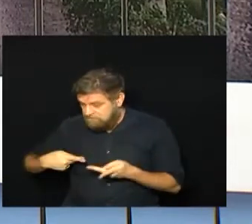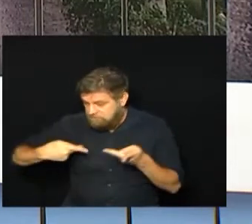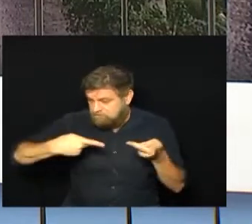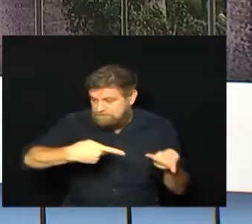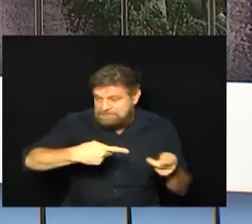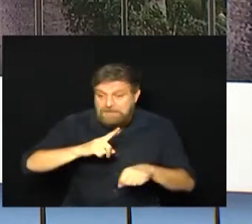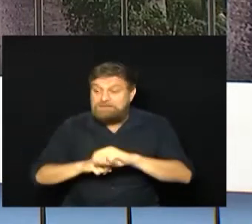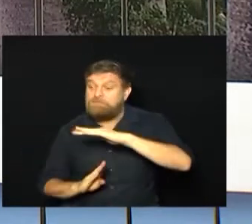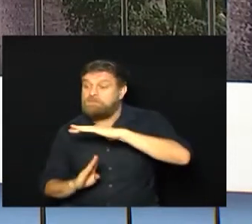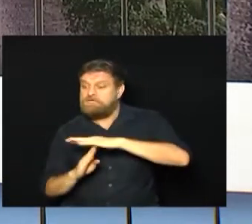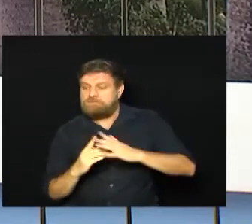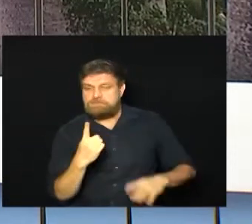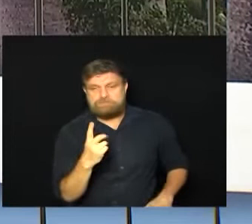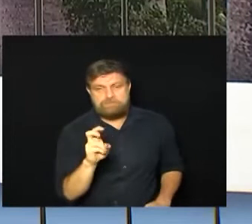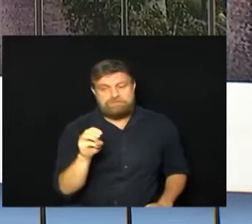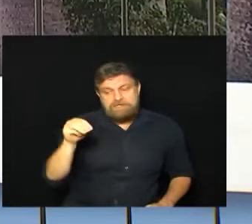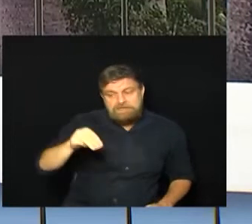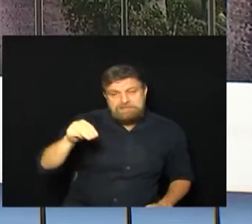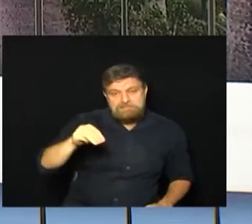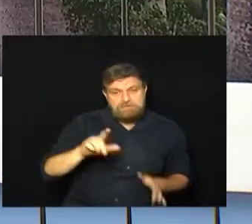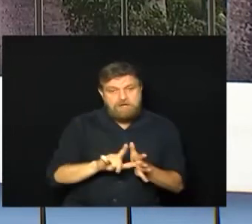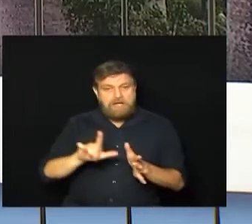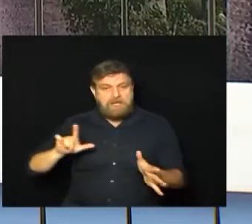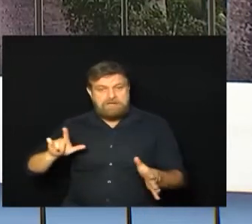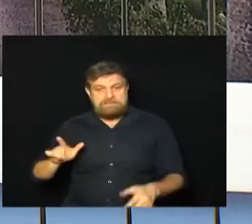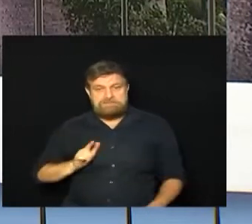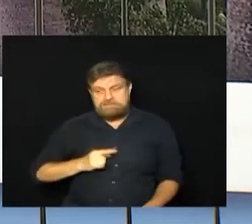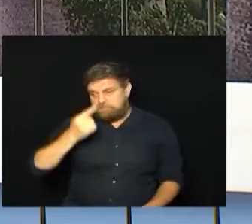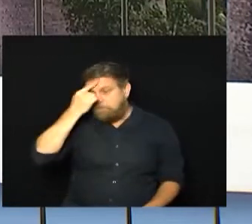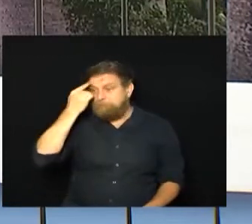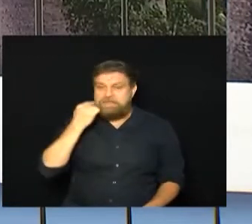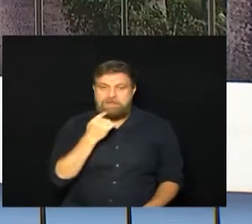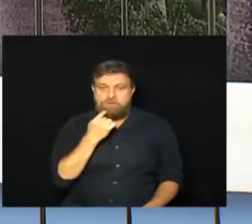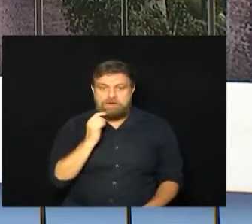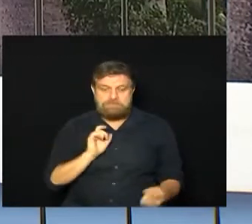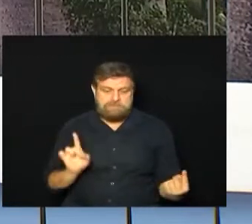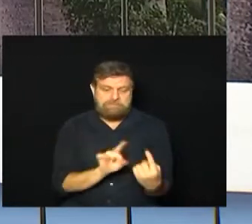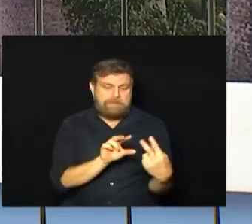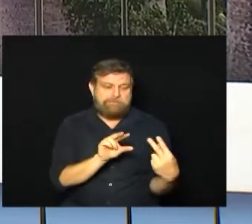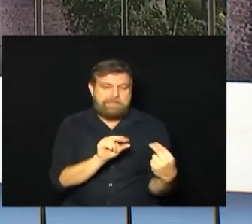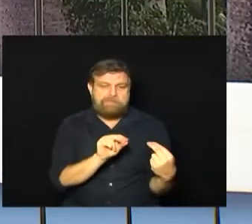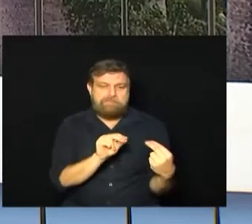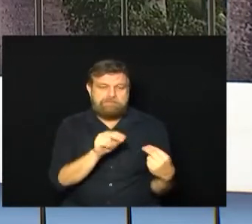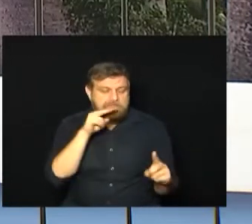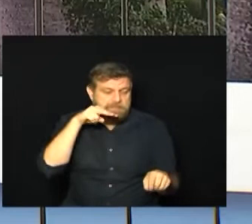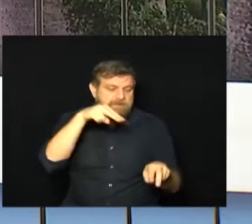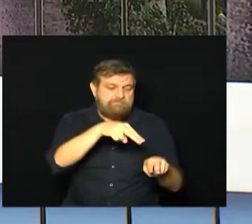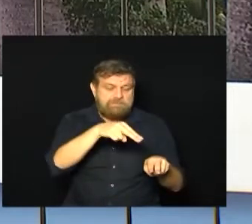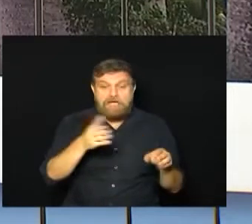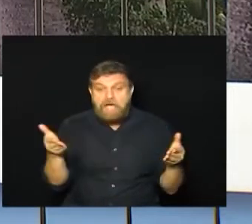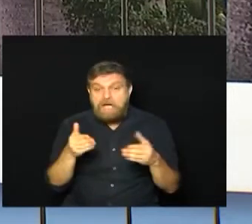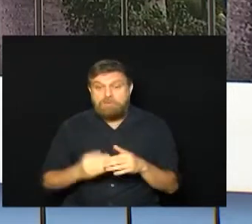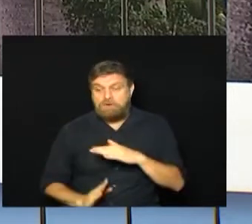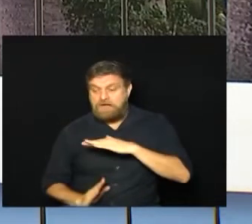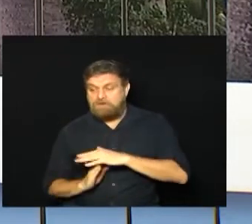apenas 15 minutos. Antes, esse tempo era de 30 minutos que podia ficar com a pessoa que está lá internada, mas agora passa a